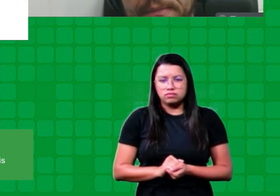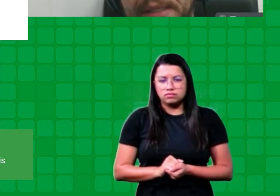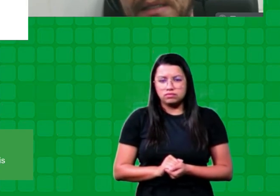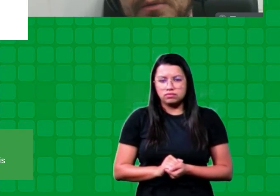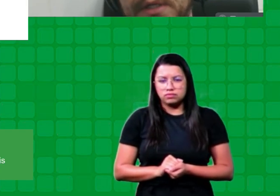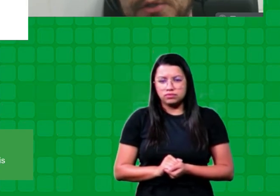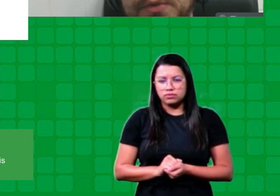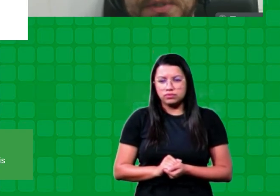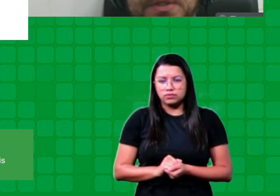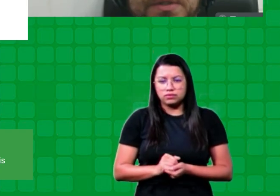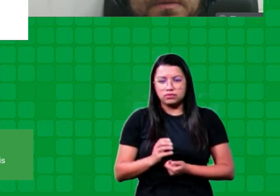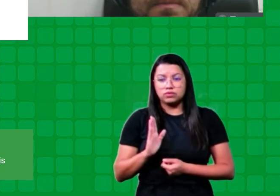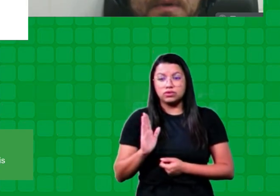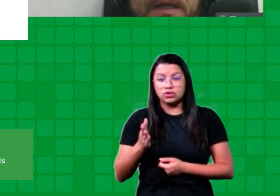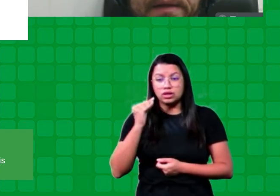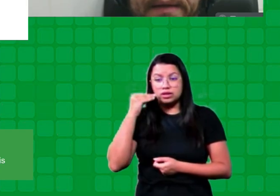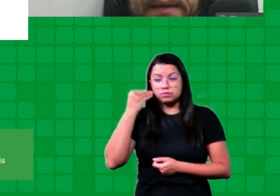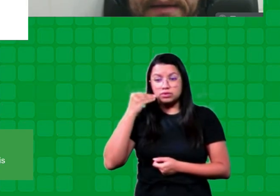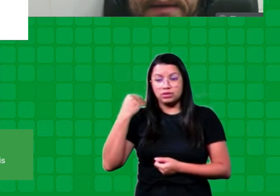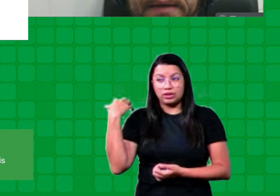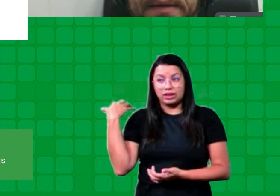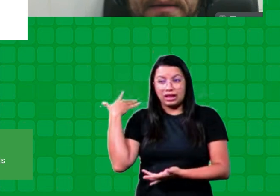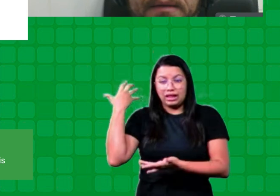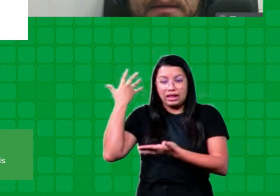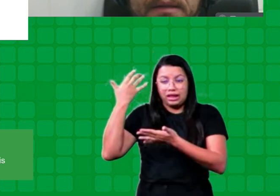já é experimental desde a origem.